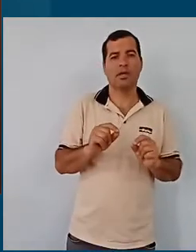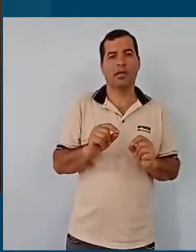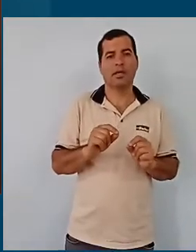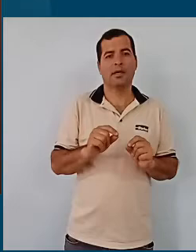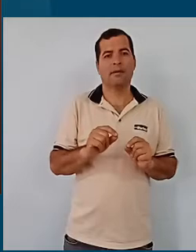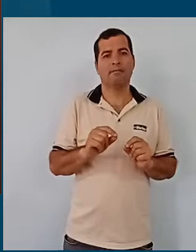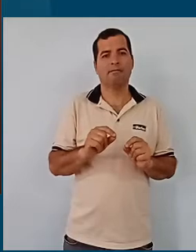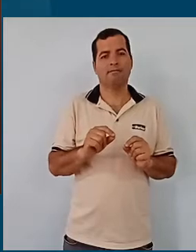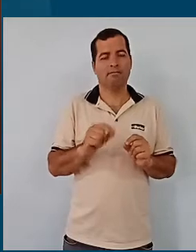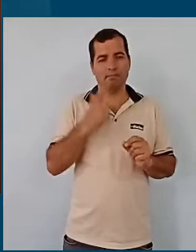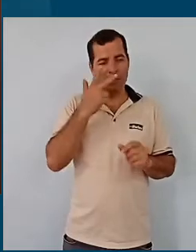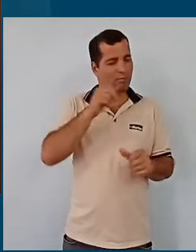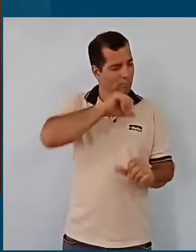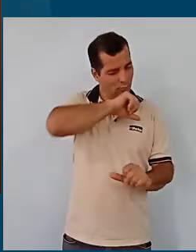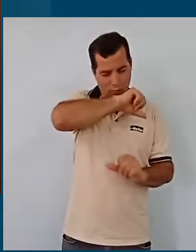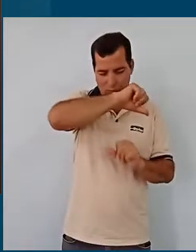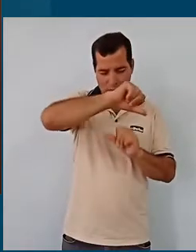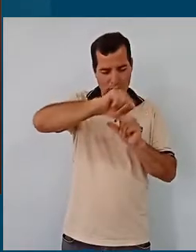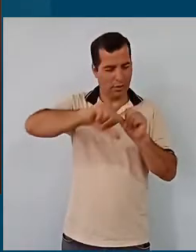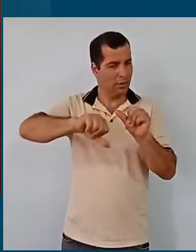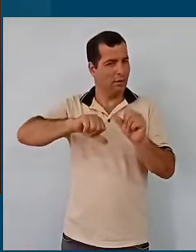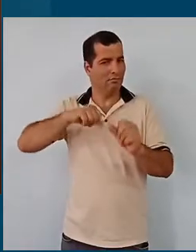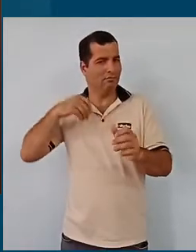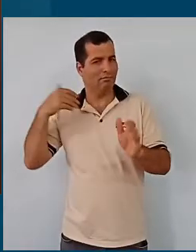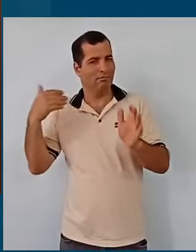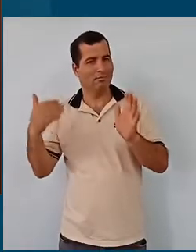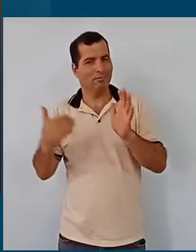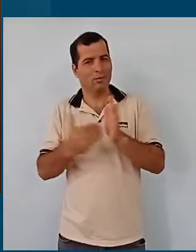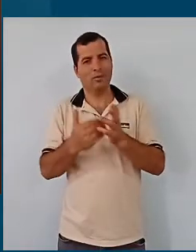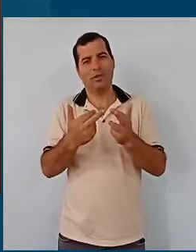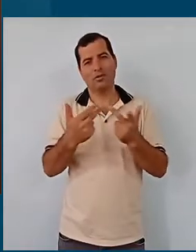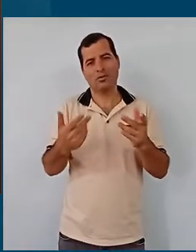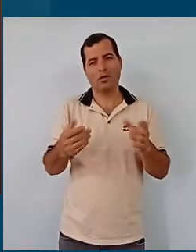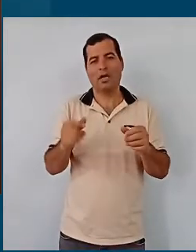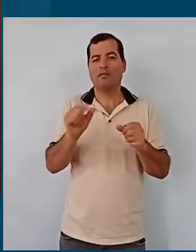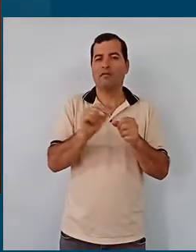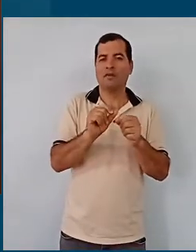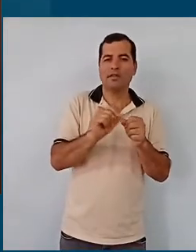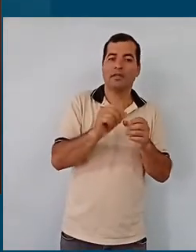ponta cabeças aquilo que a gente vinha fazendo na escola.